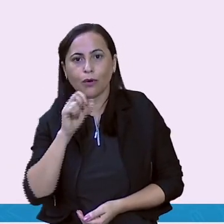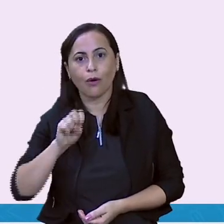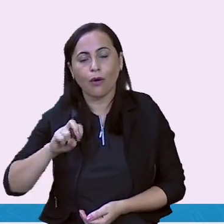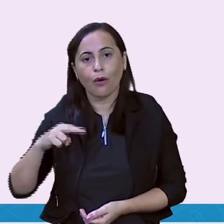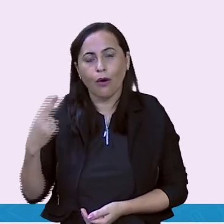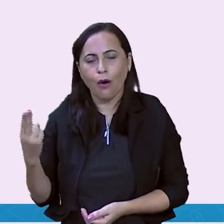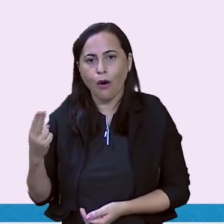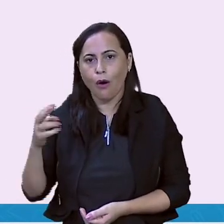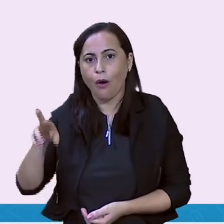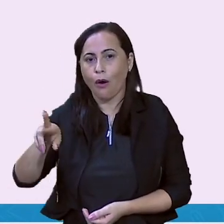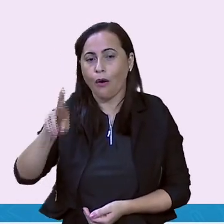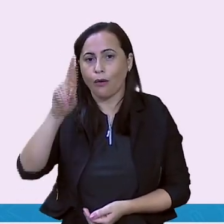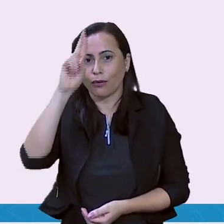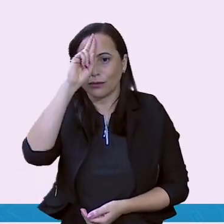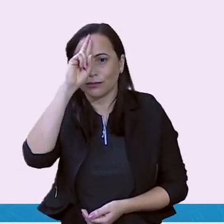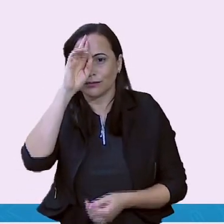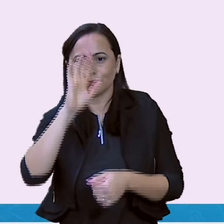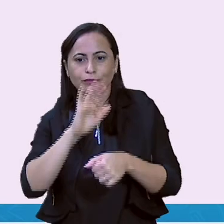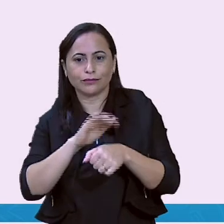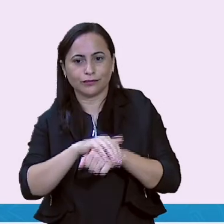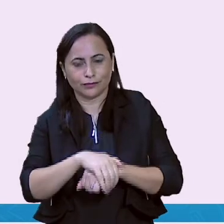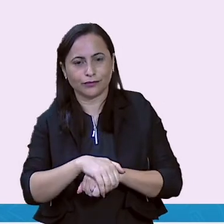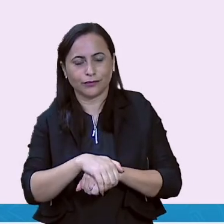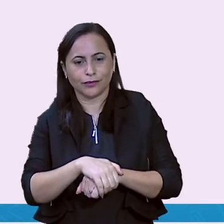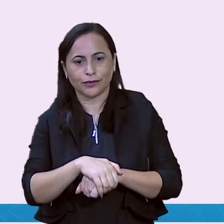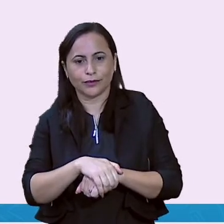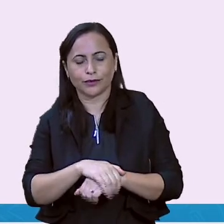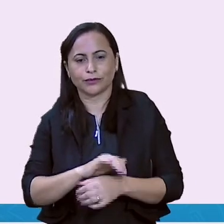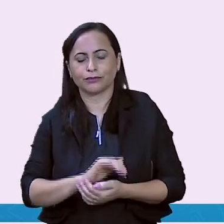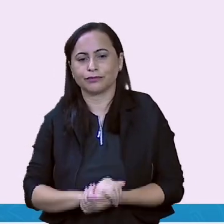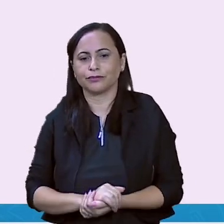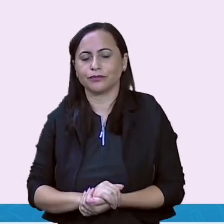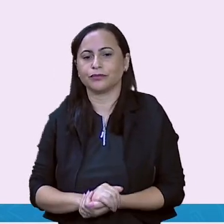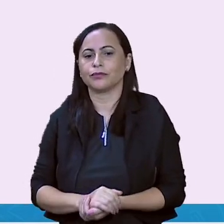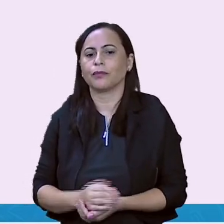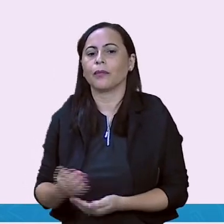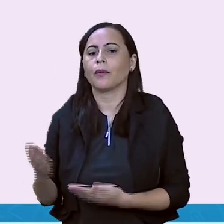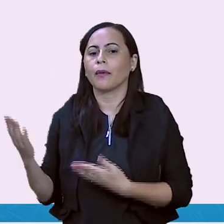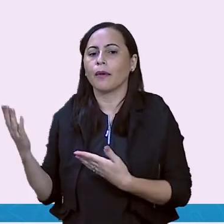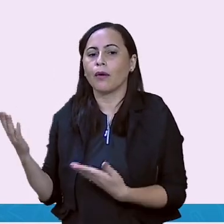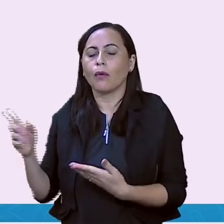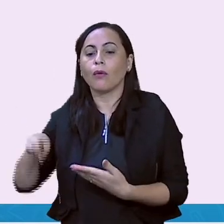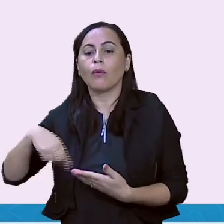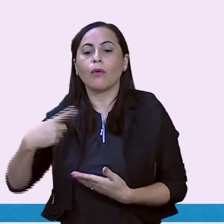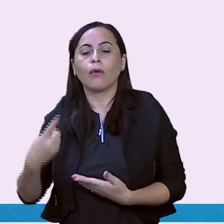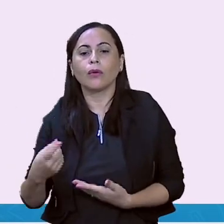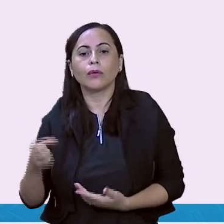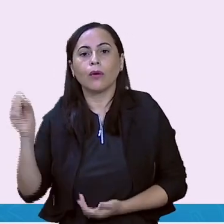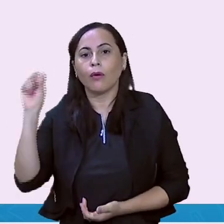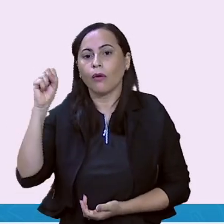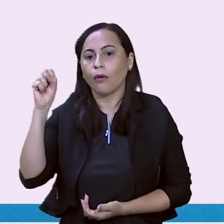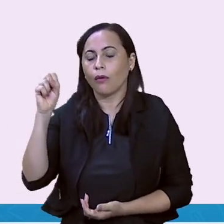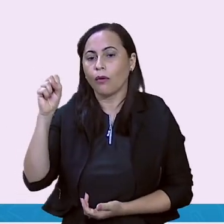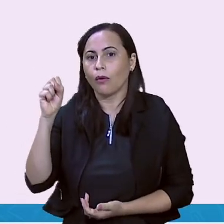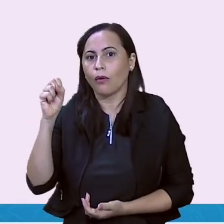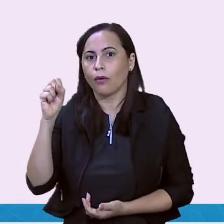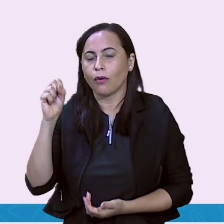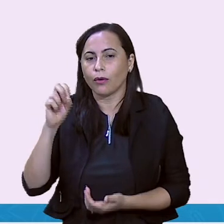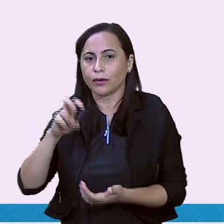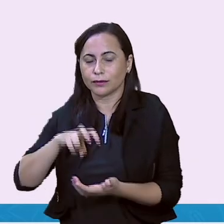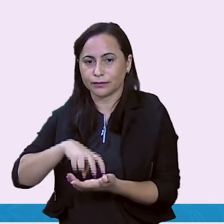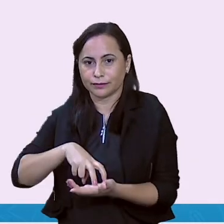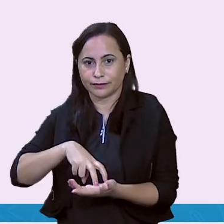meia-noite, que é a hora 0. E aqui pode ser 8 da manhã ou 20